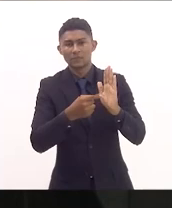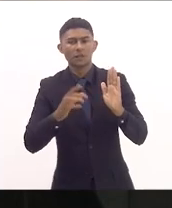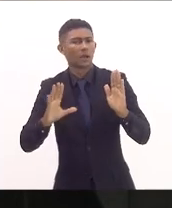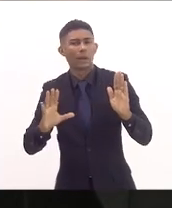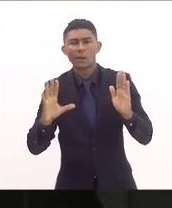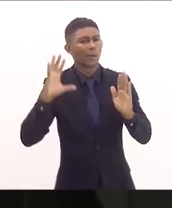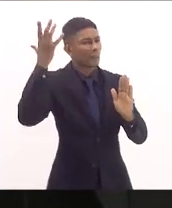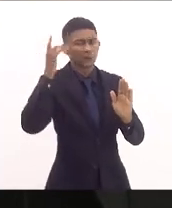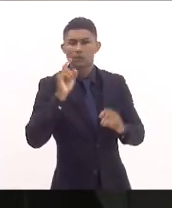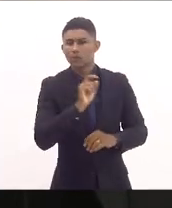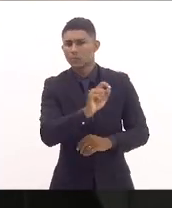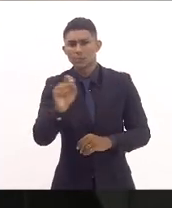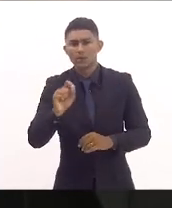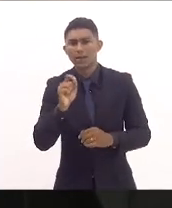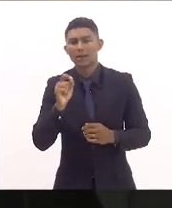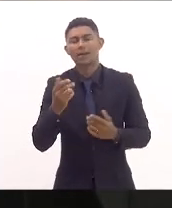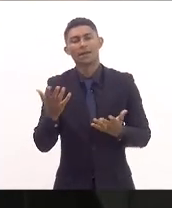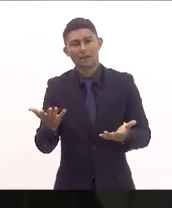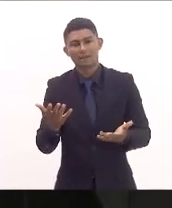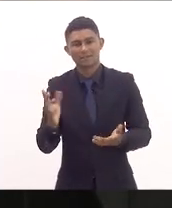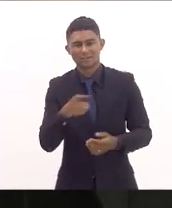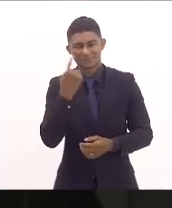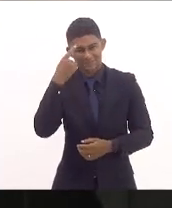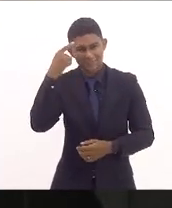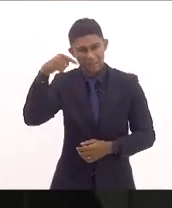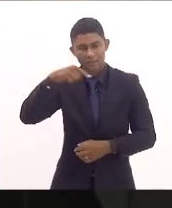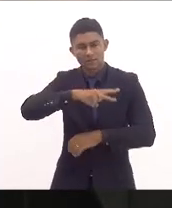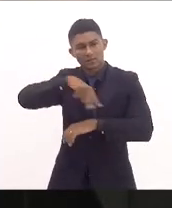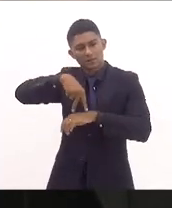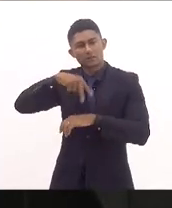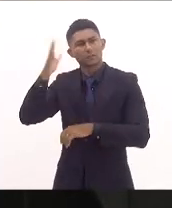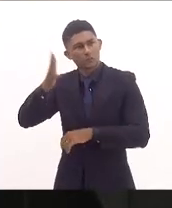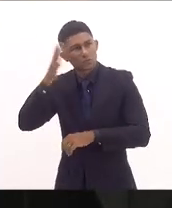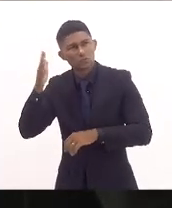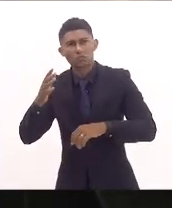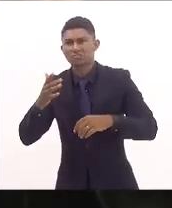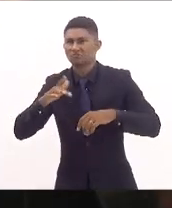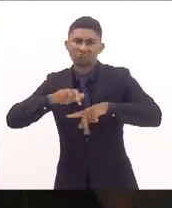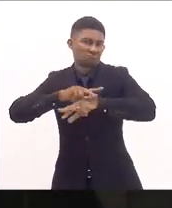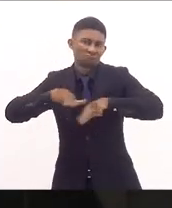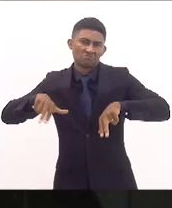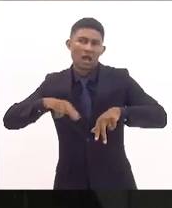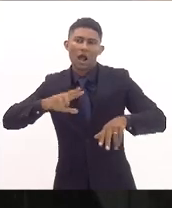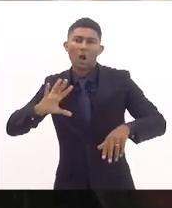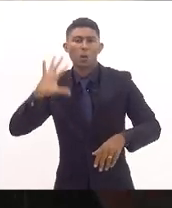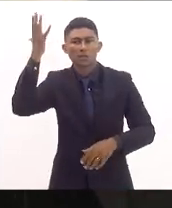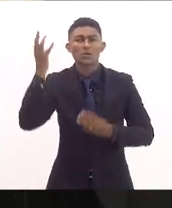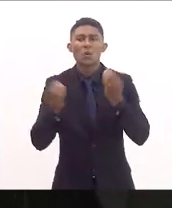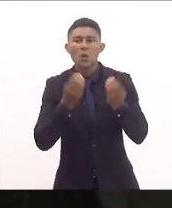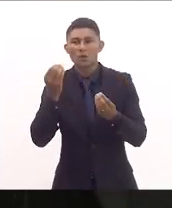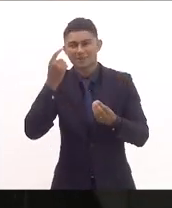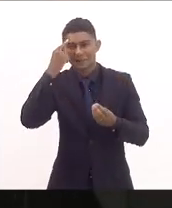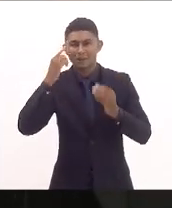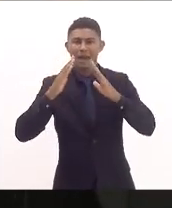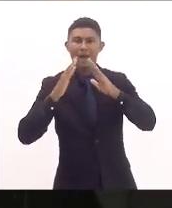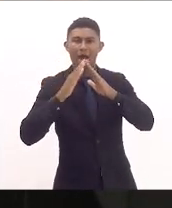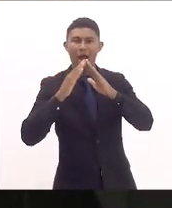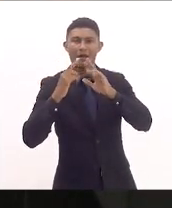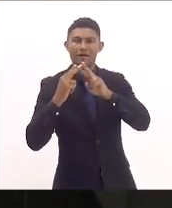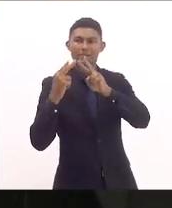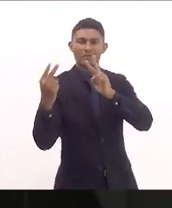as posições ou depoimentos que fizemos e de forma remota e